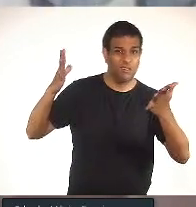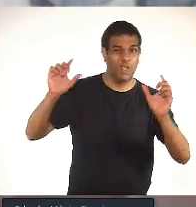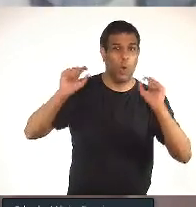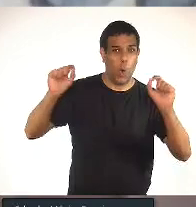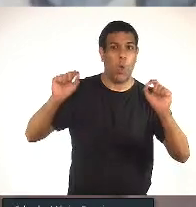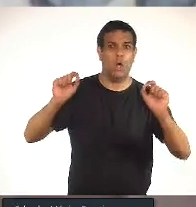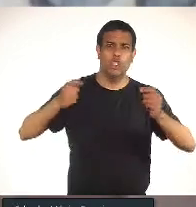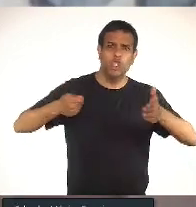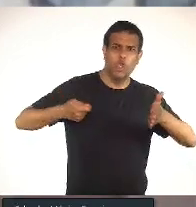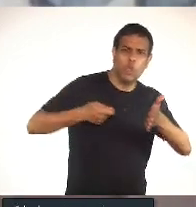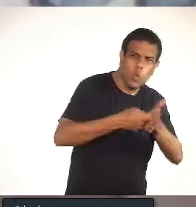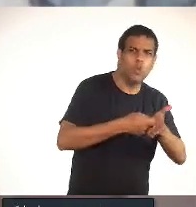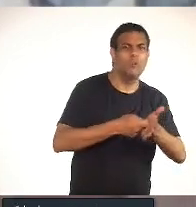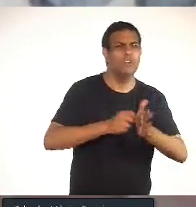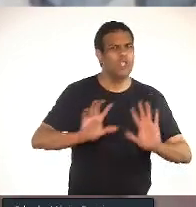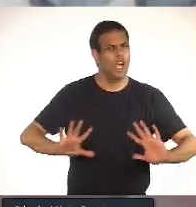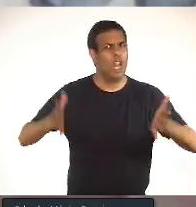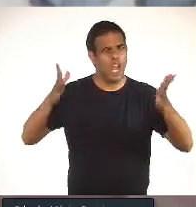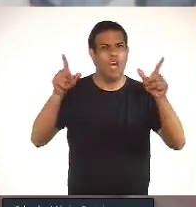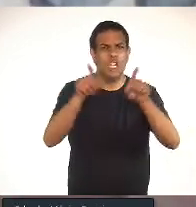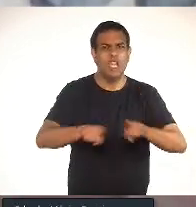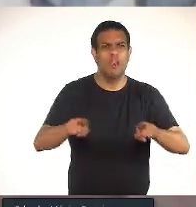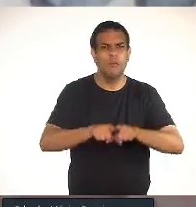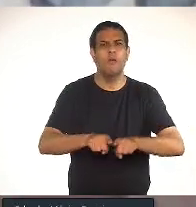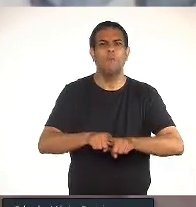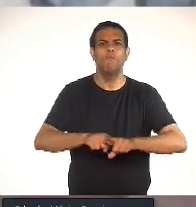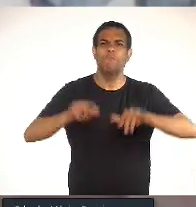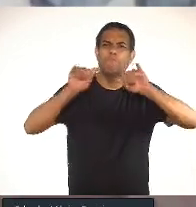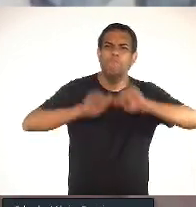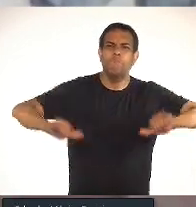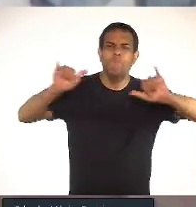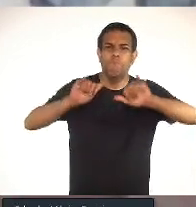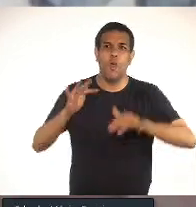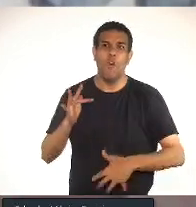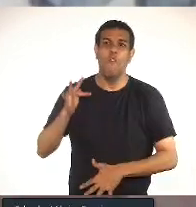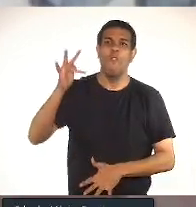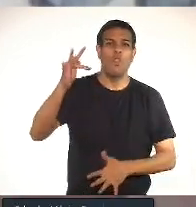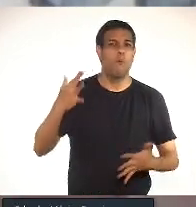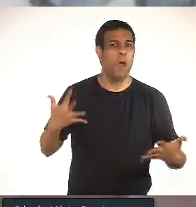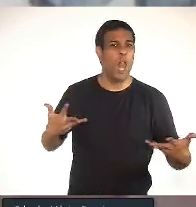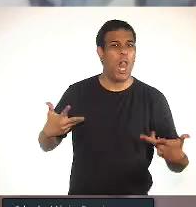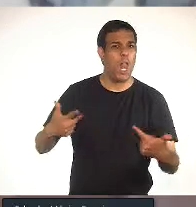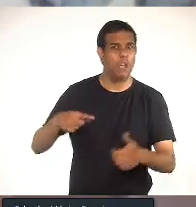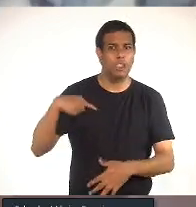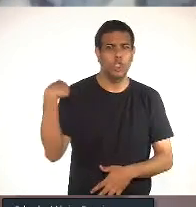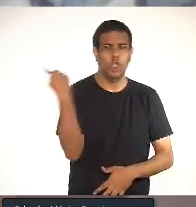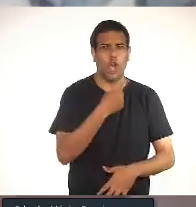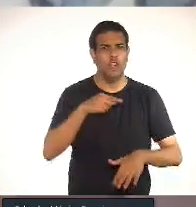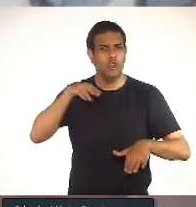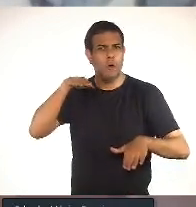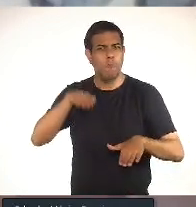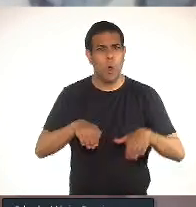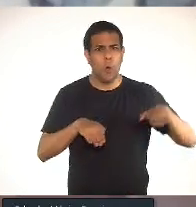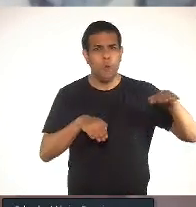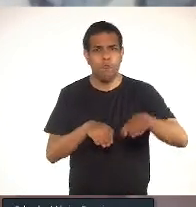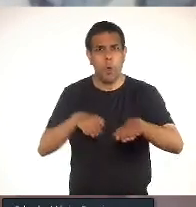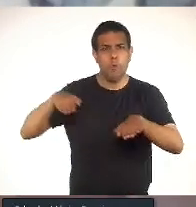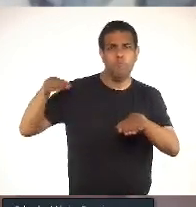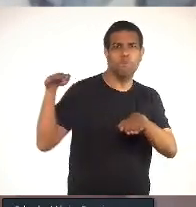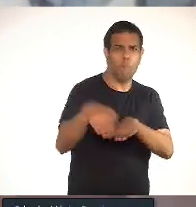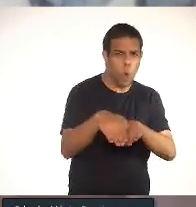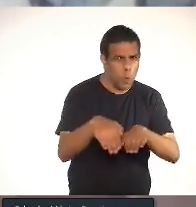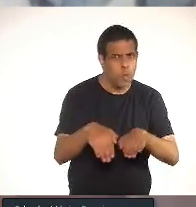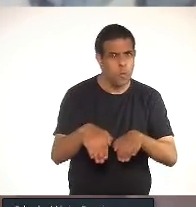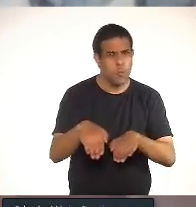de denunciar e de profetizar dias melhores. Que nós possamos avançar, e para finalizar minha fala,